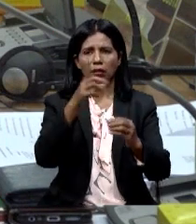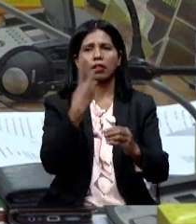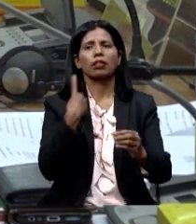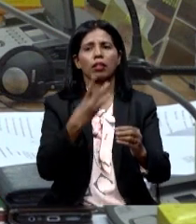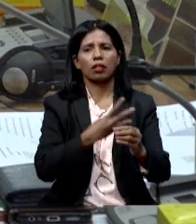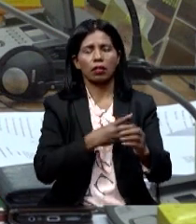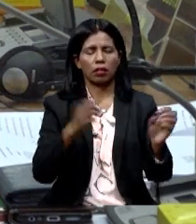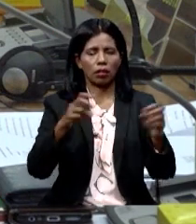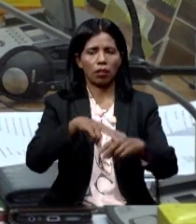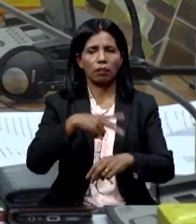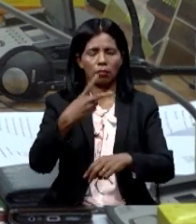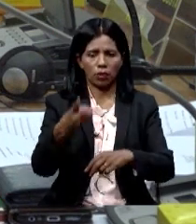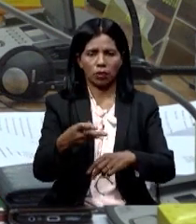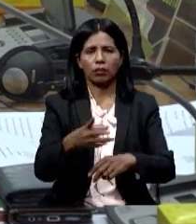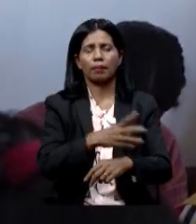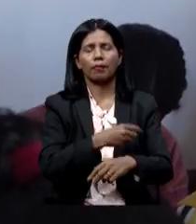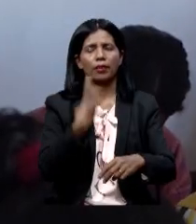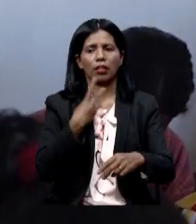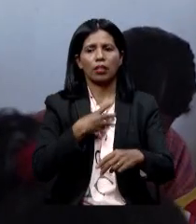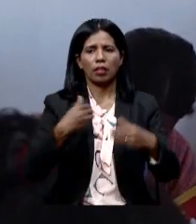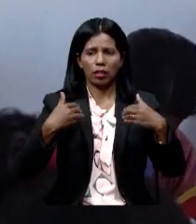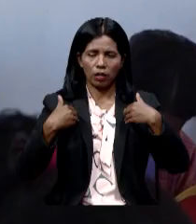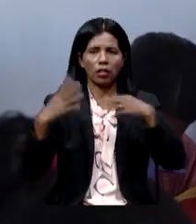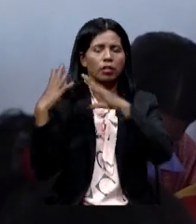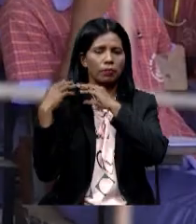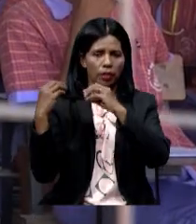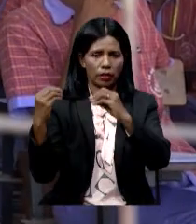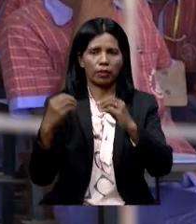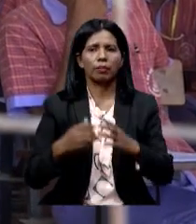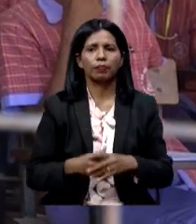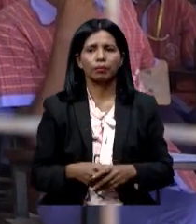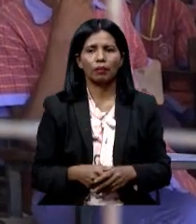lá itamon e ruma, ita e ha uma experiência.